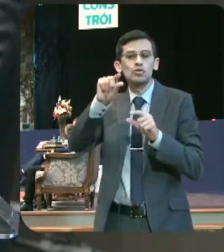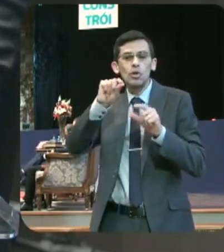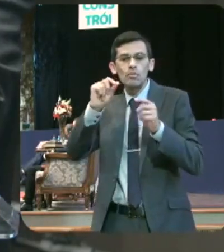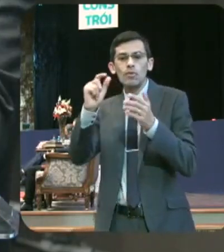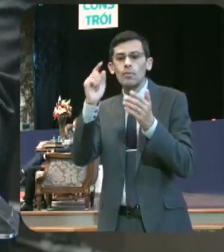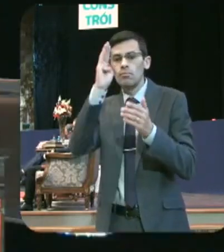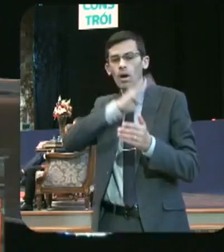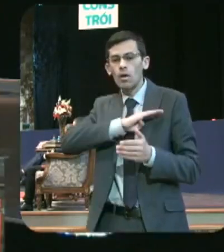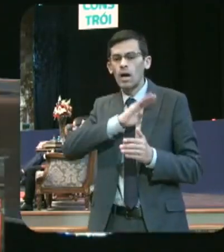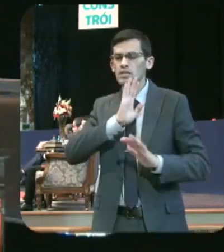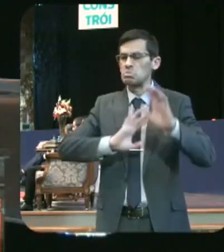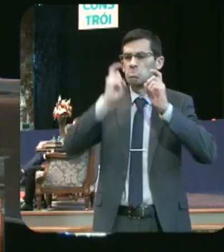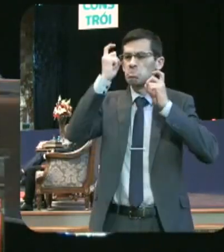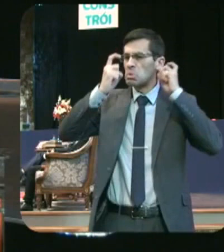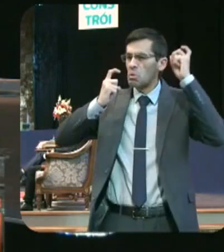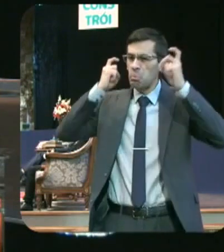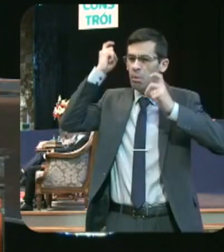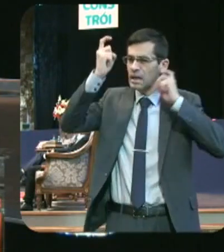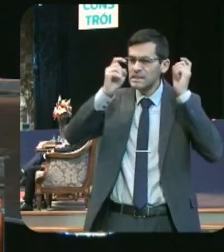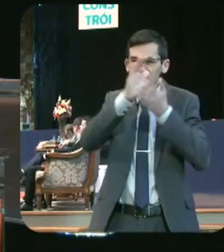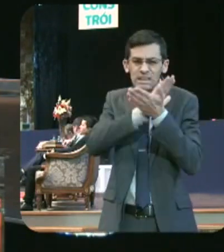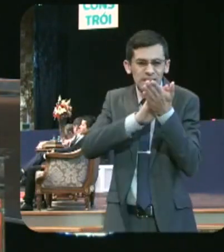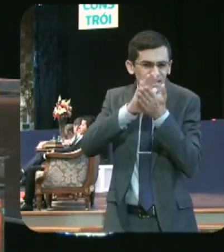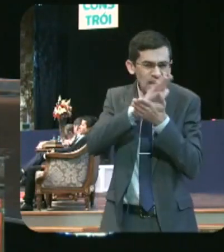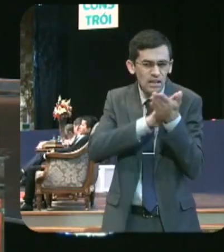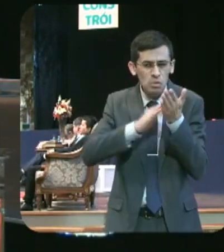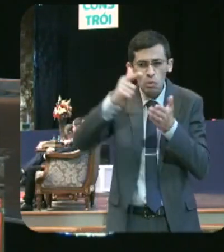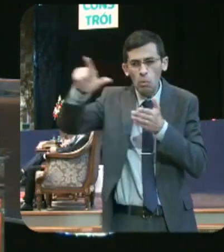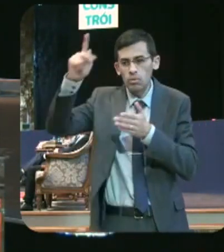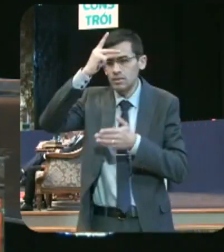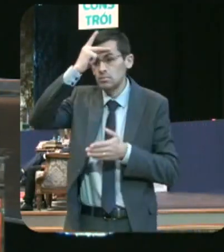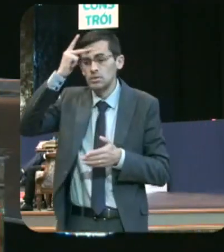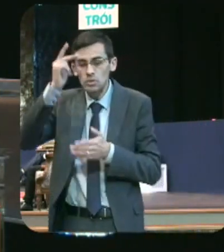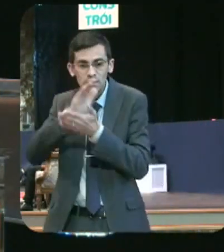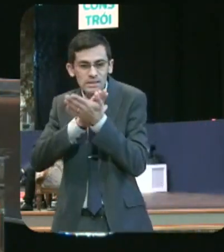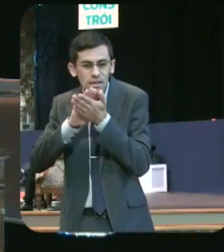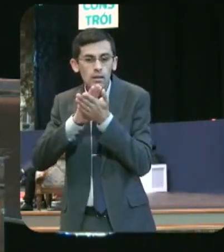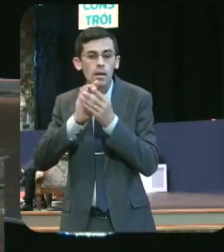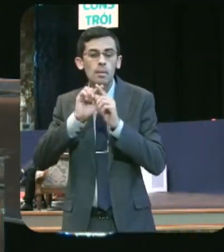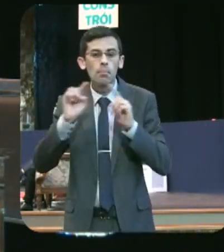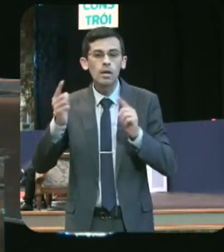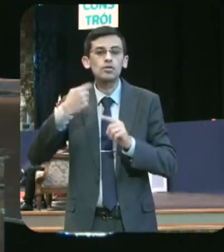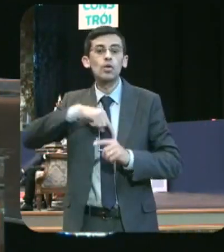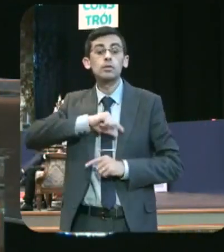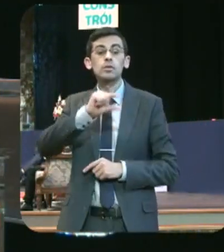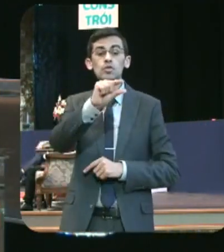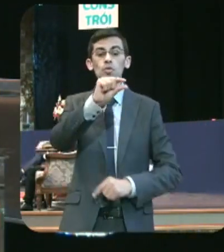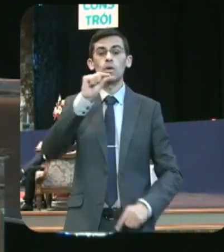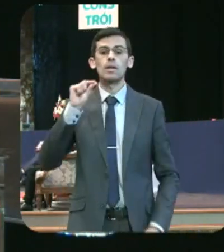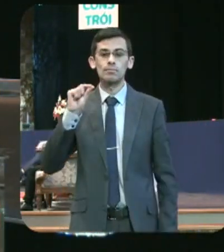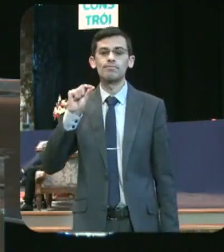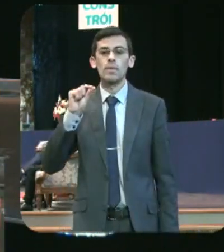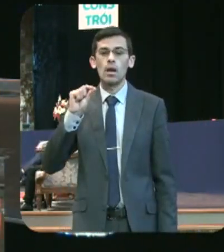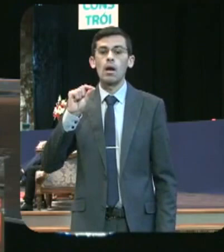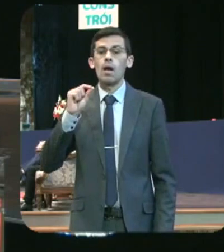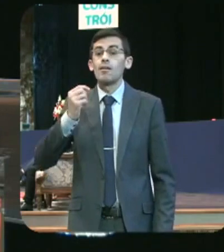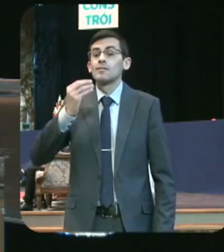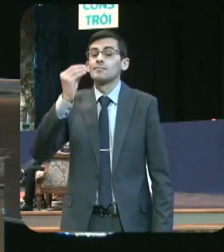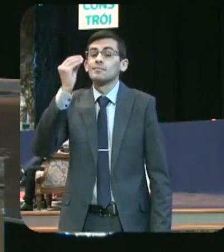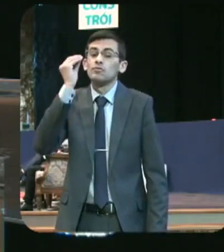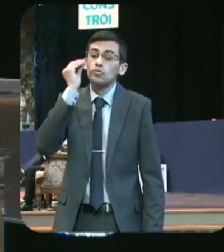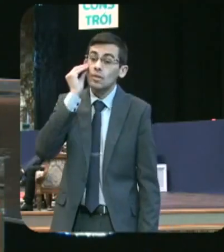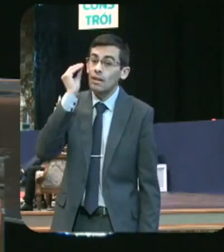sem se importar muito com as possíveis consequências. E aí a gente opta em correr o risco